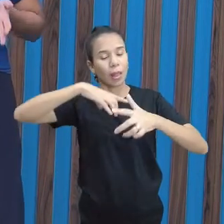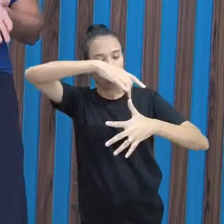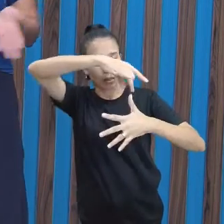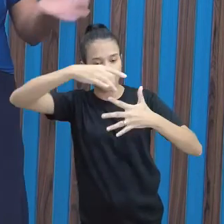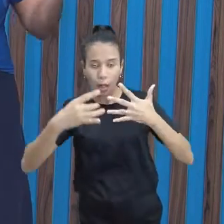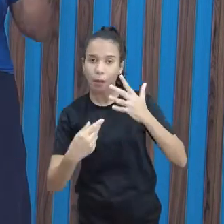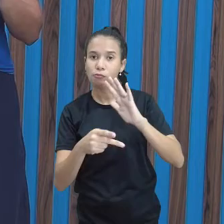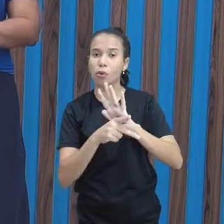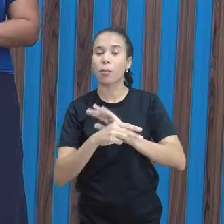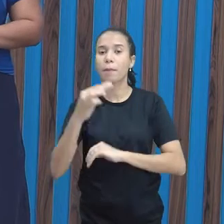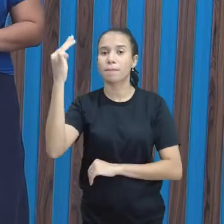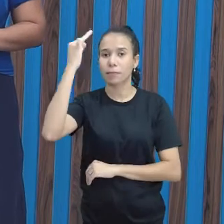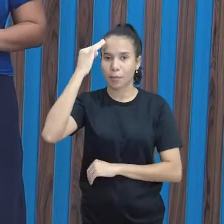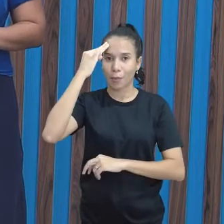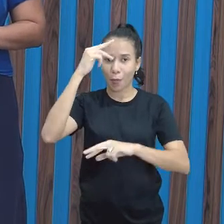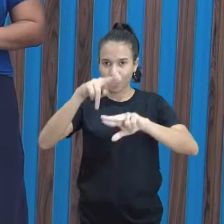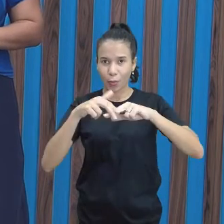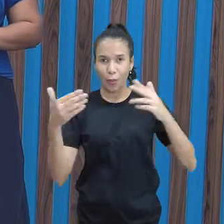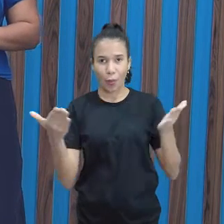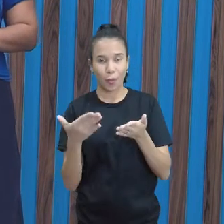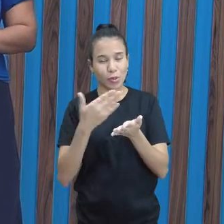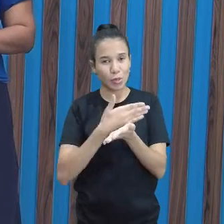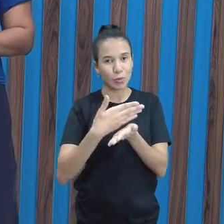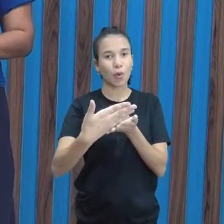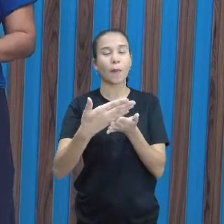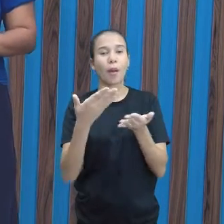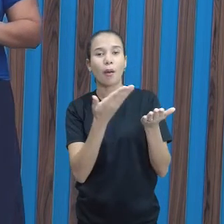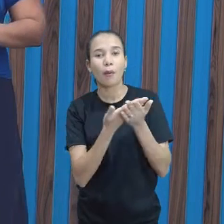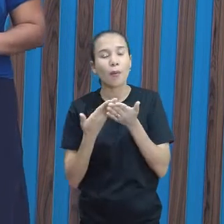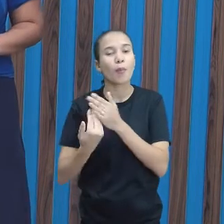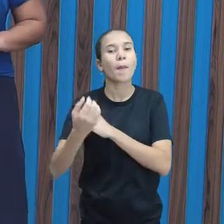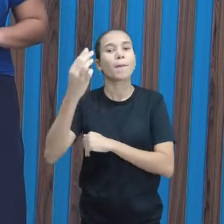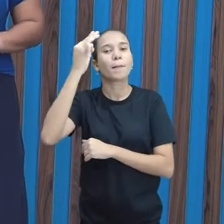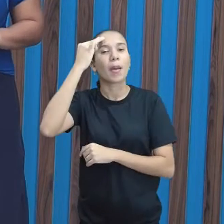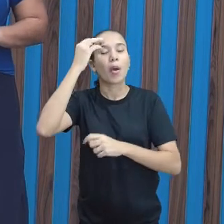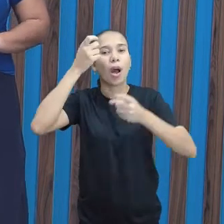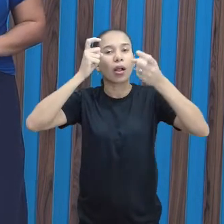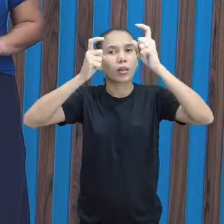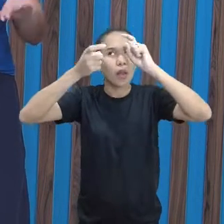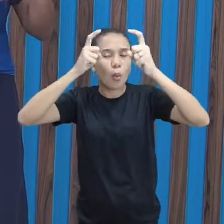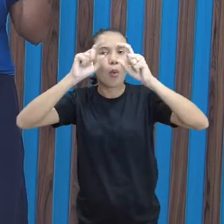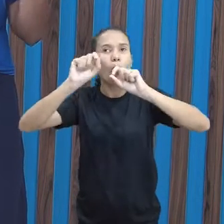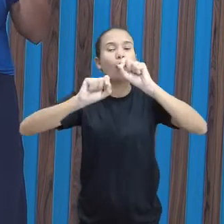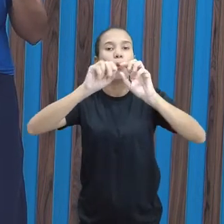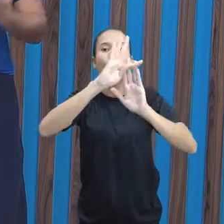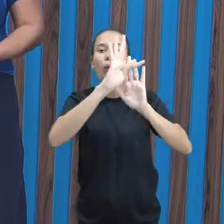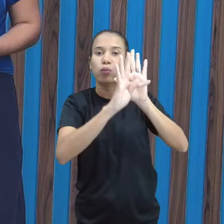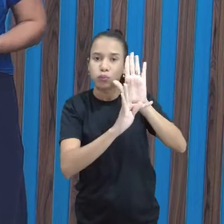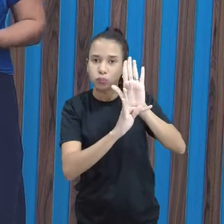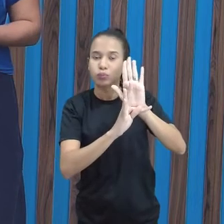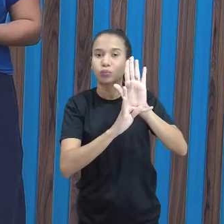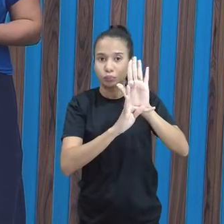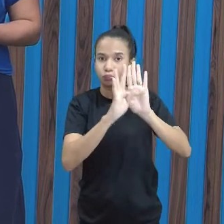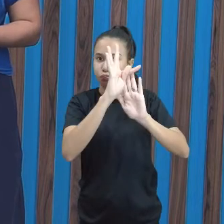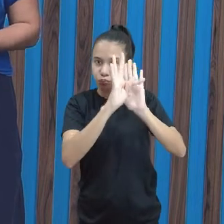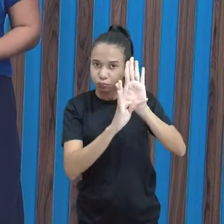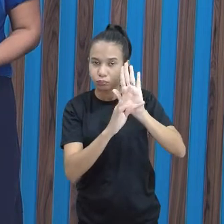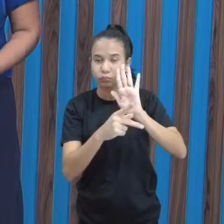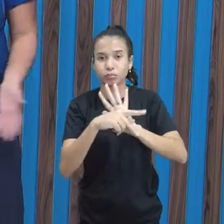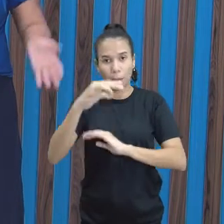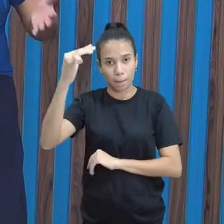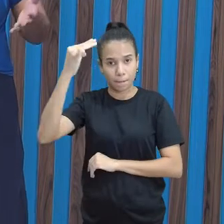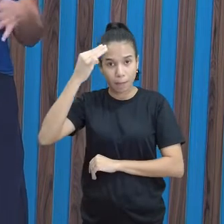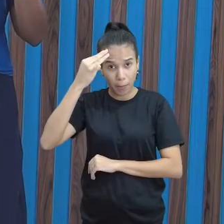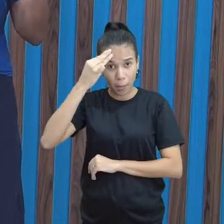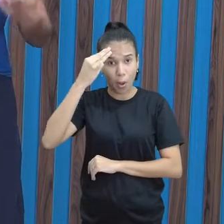da memória. Hoje a gente vai começar os estudos da memória, vamos discutir um pouco do que é um texto